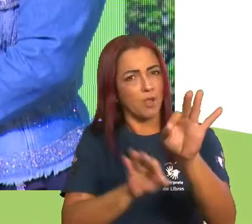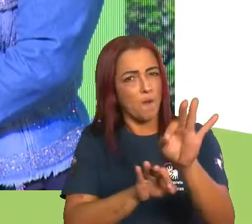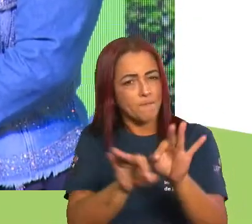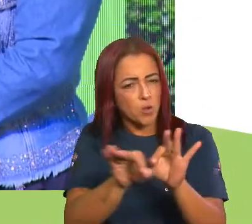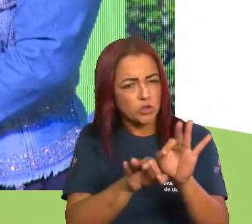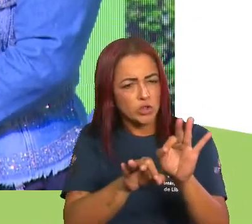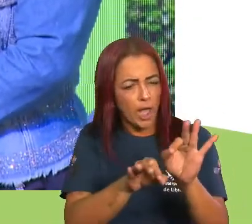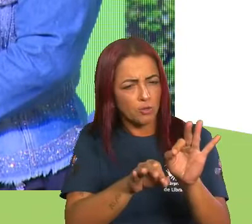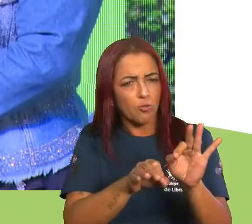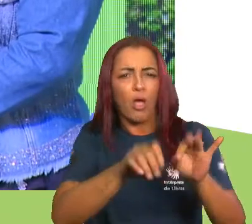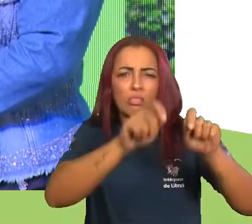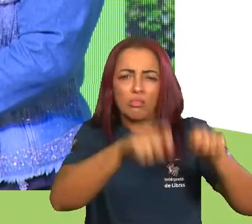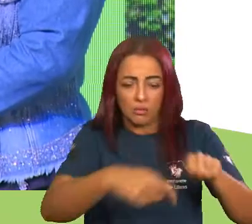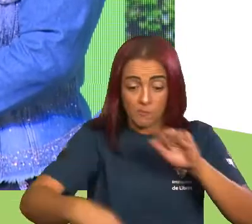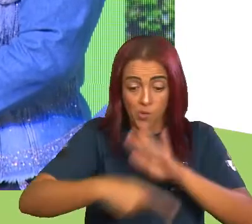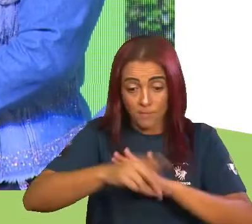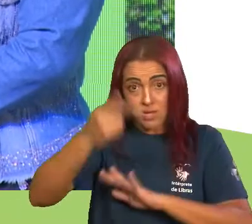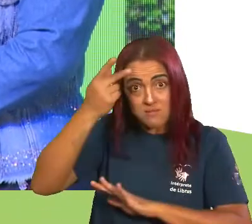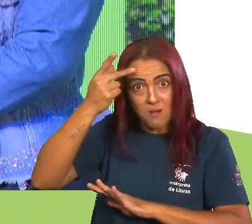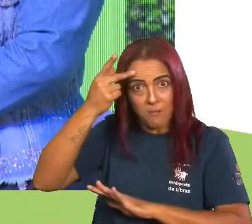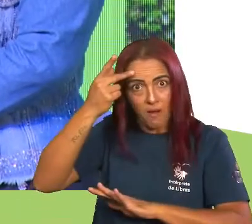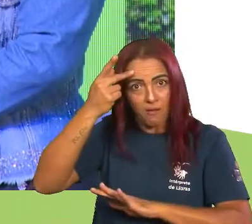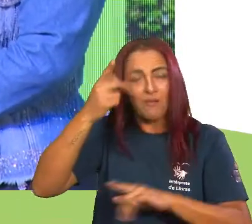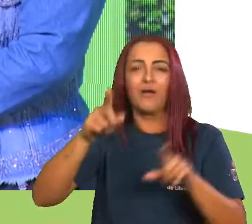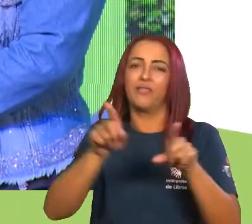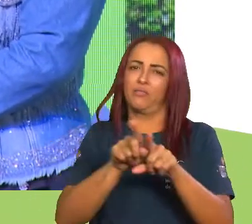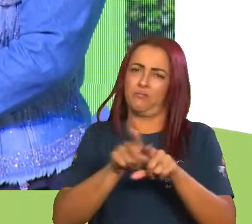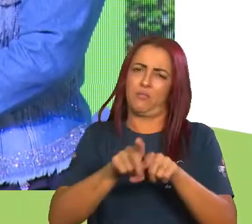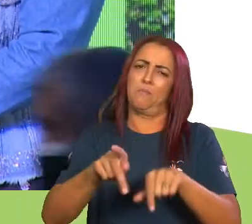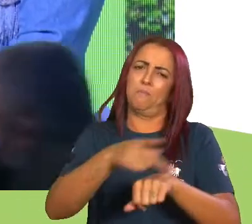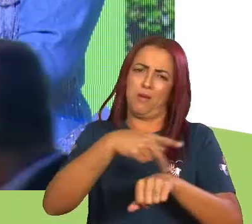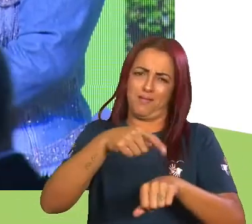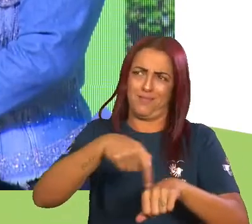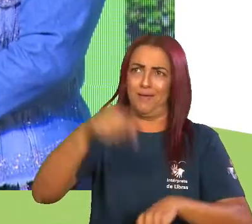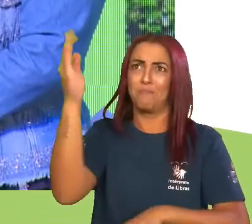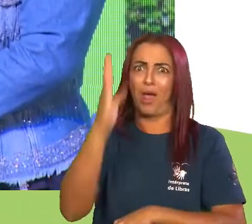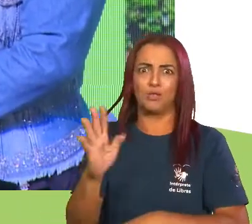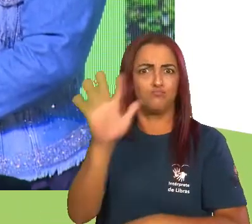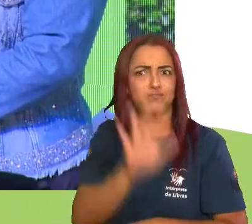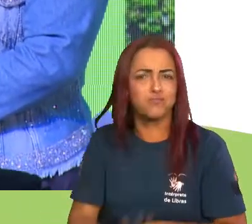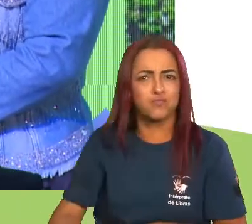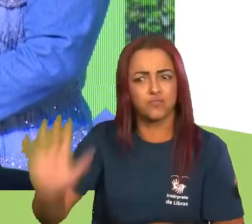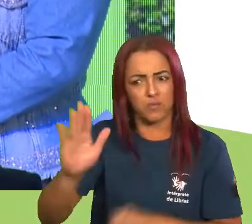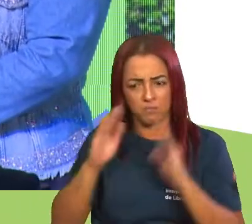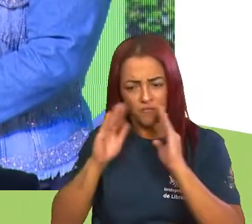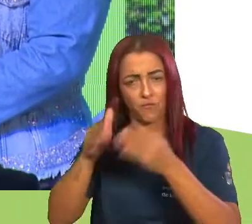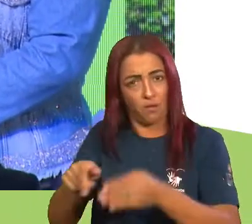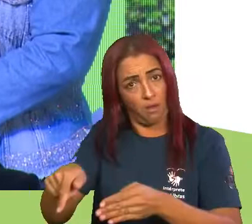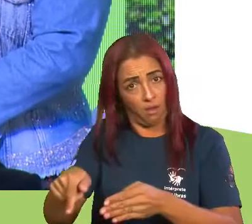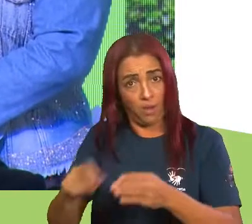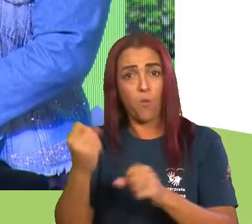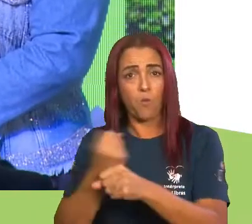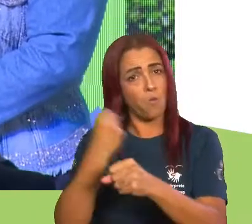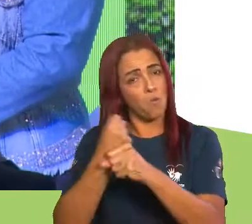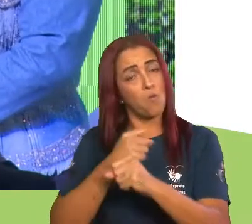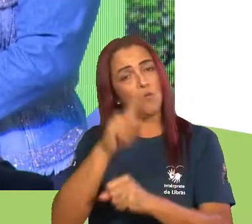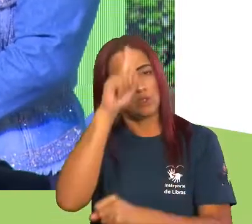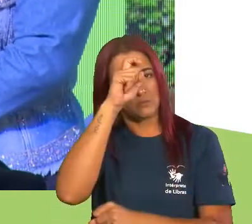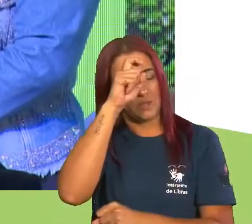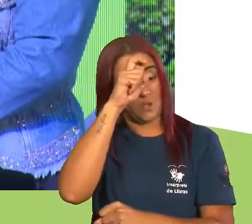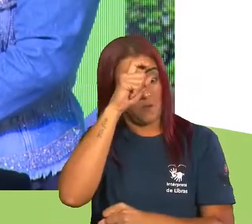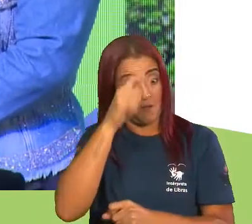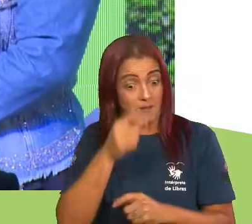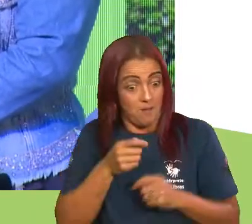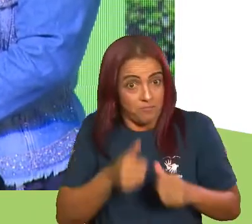cidade de São Paulo e para o país inteiro. E foi realmente uma forma tão rápida, e graças ao esforço